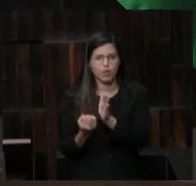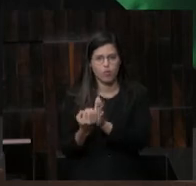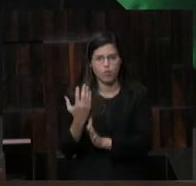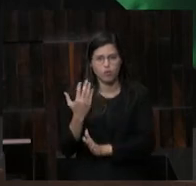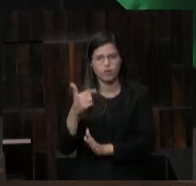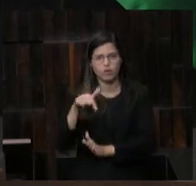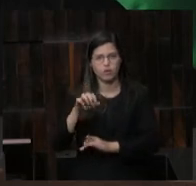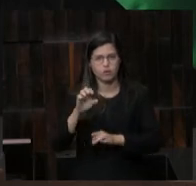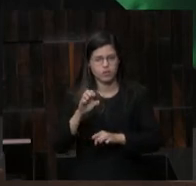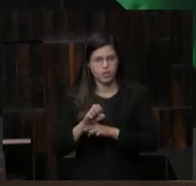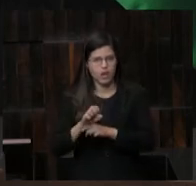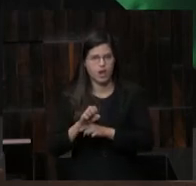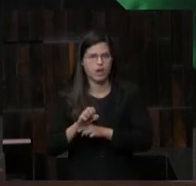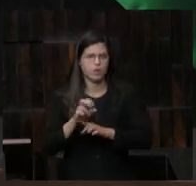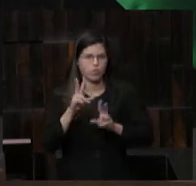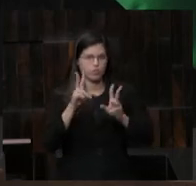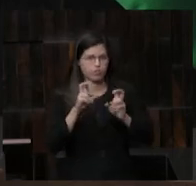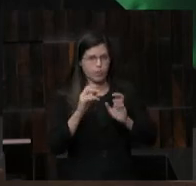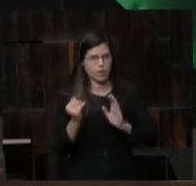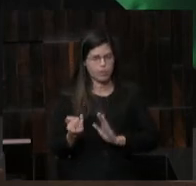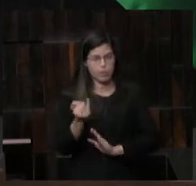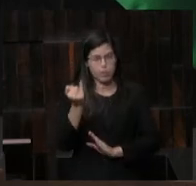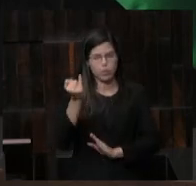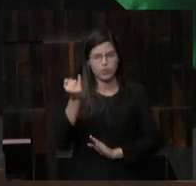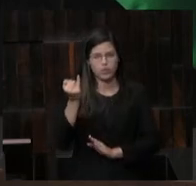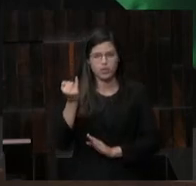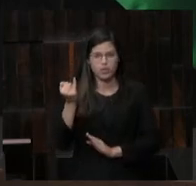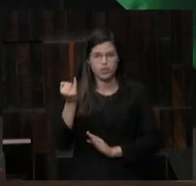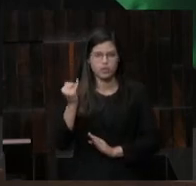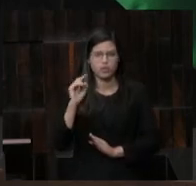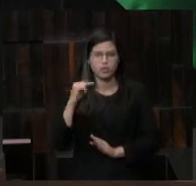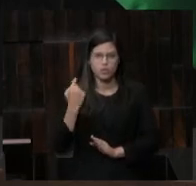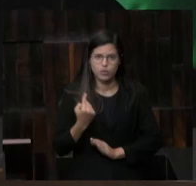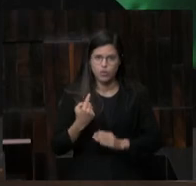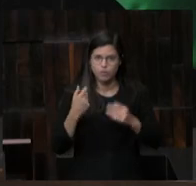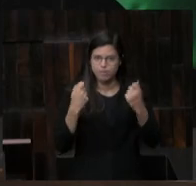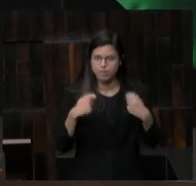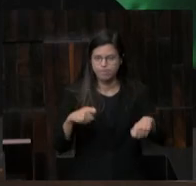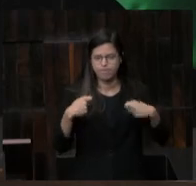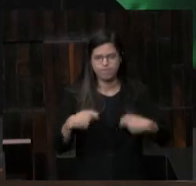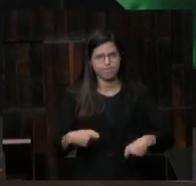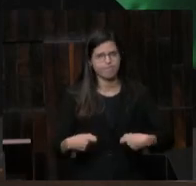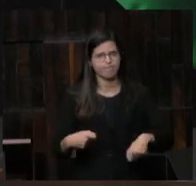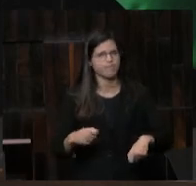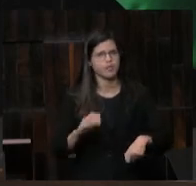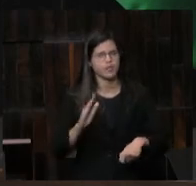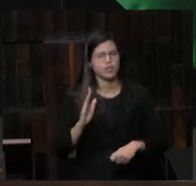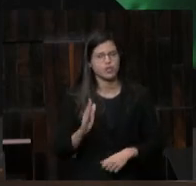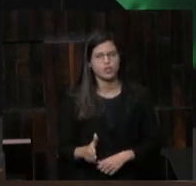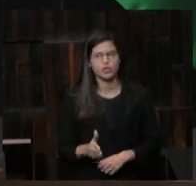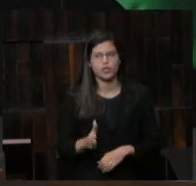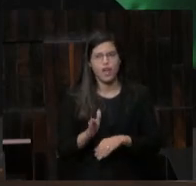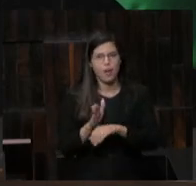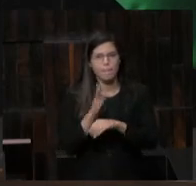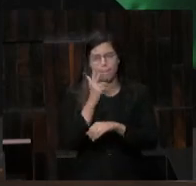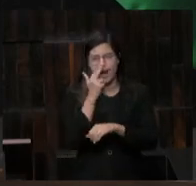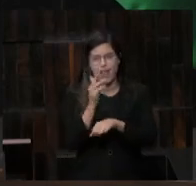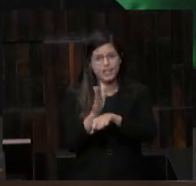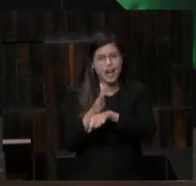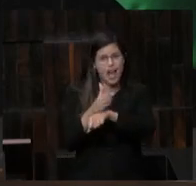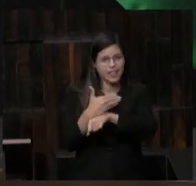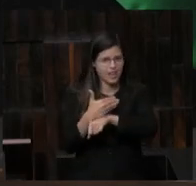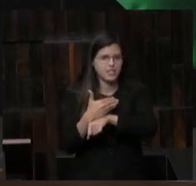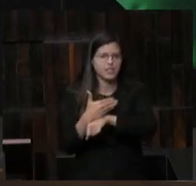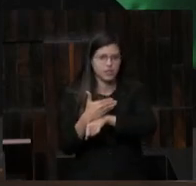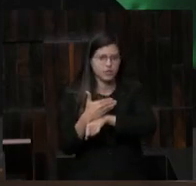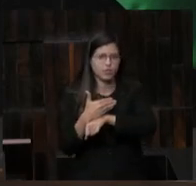pauta muito importante para o nosso Estado, e que a gente precisava, a gente já estava, né, a gente está atrasado,